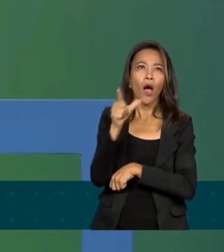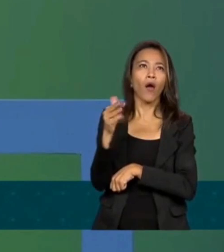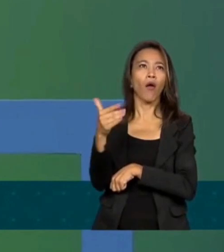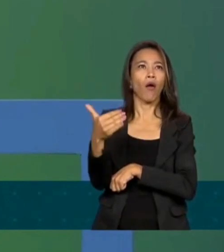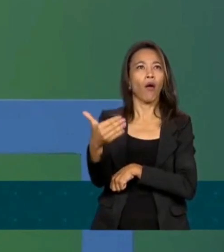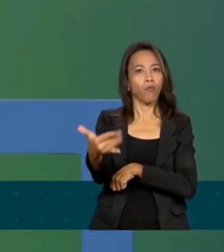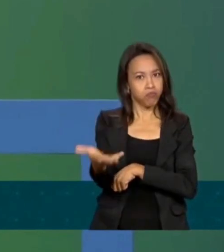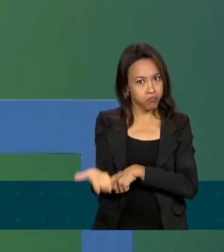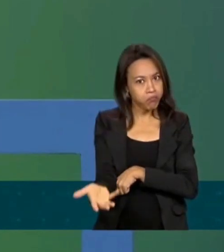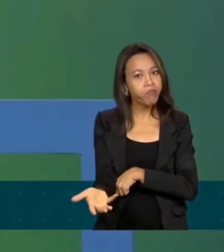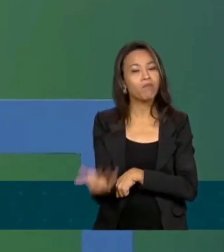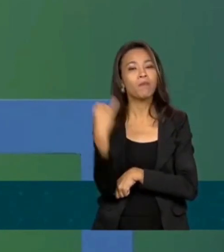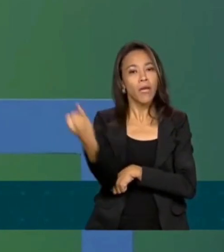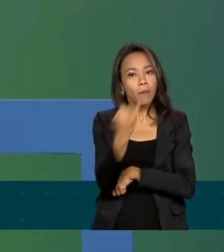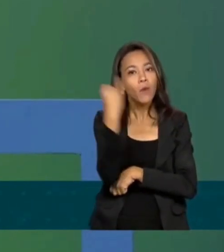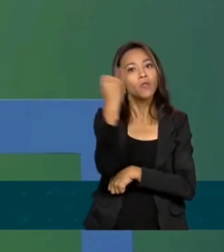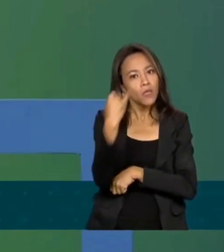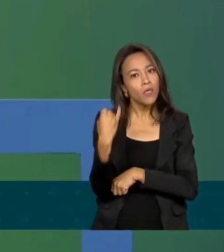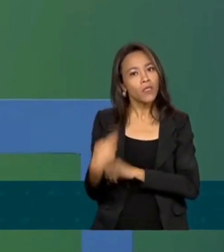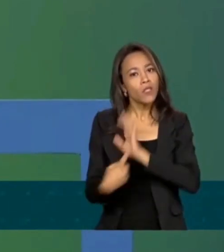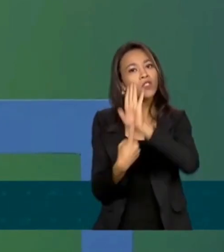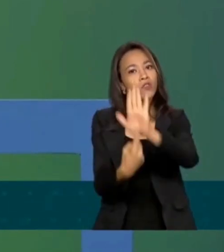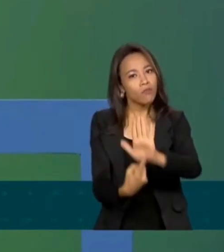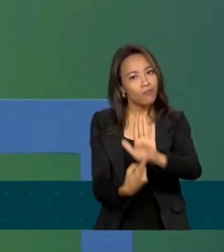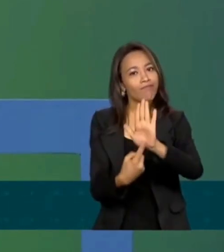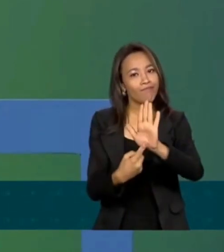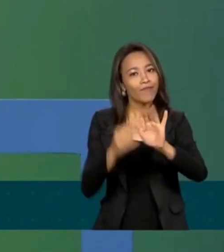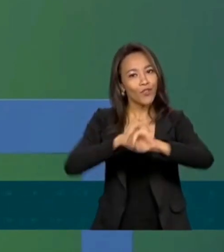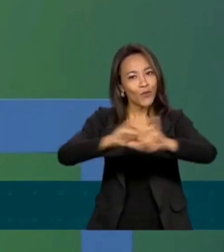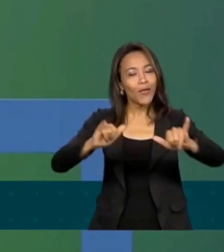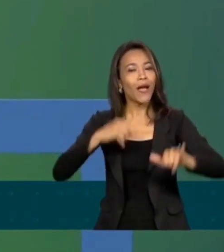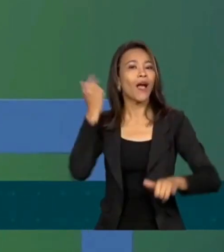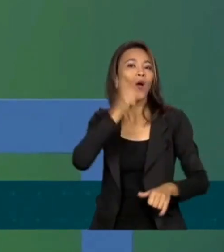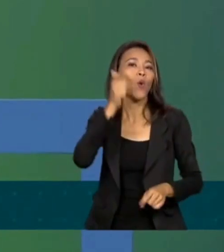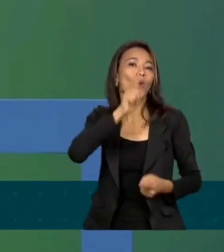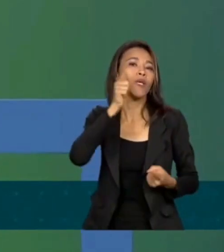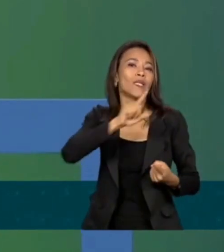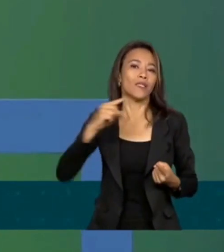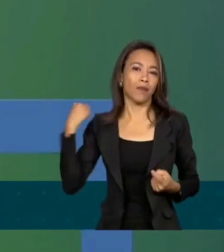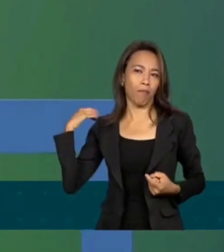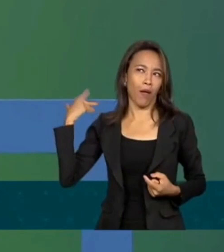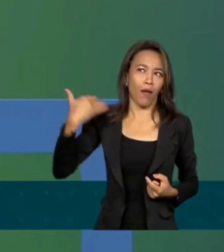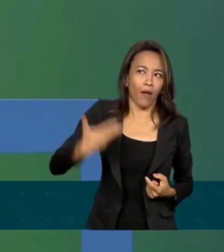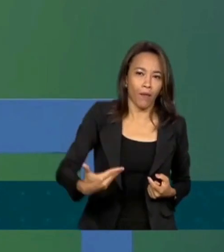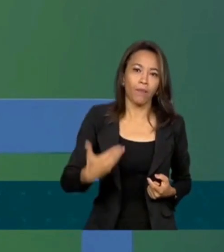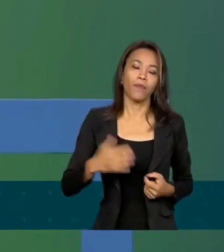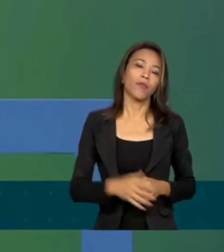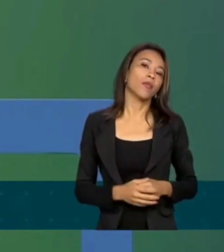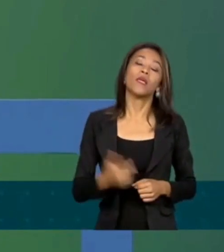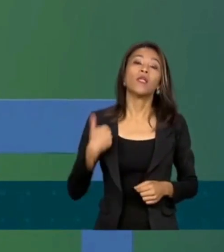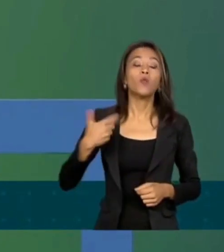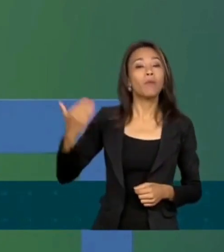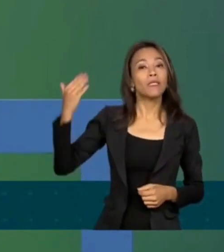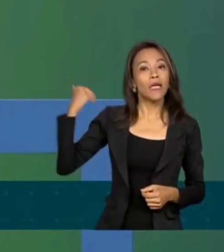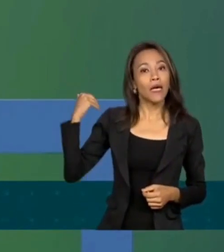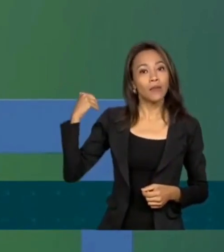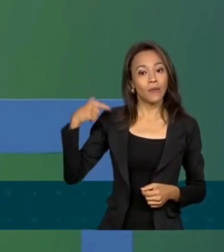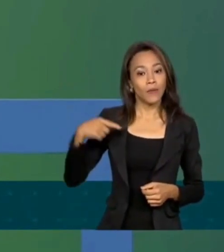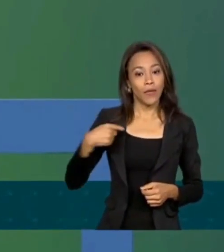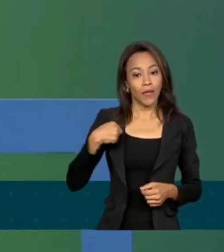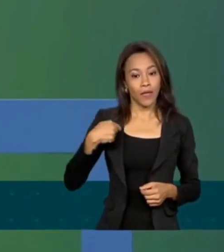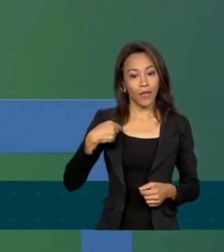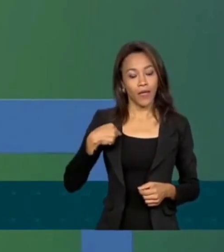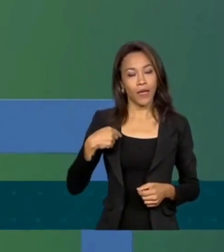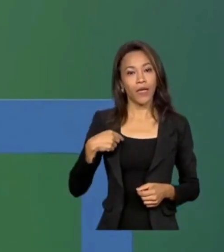gente destacar também as conquistas, né? Quando eu fui prefeito, o ICM não era ICMS, era